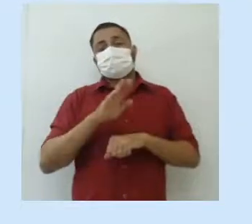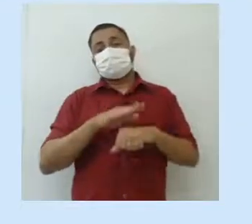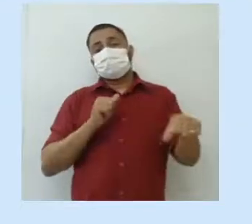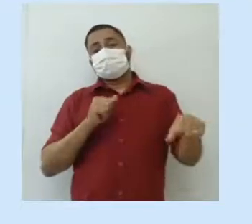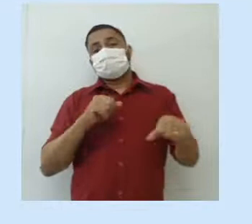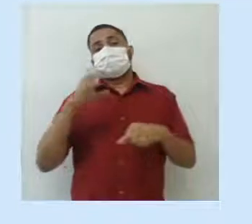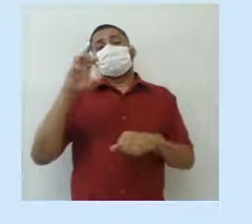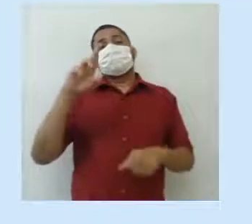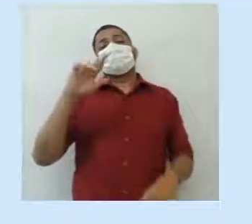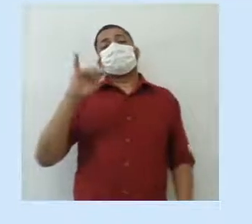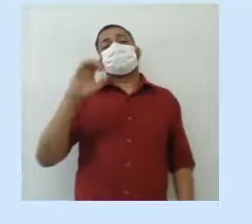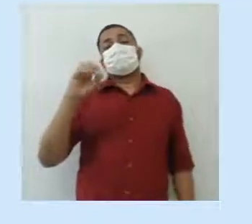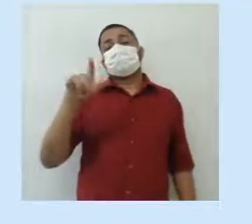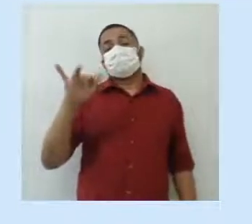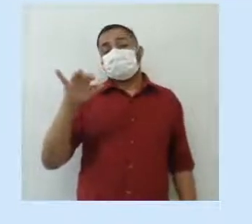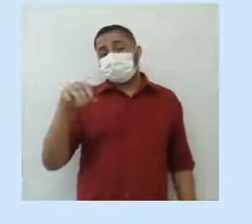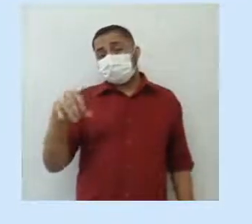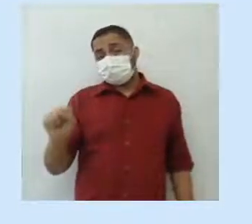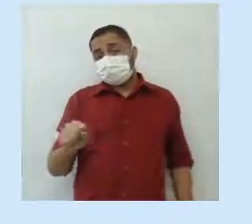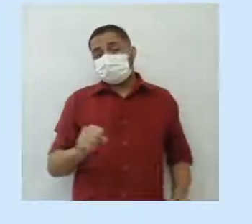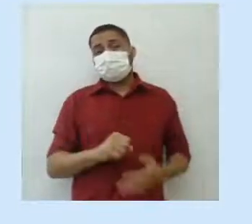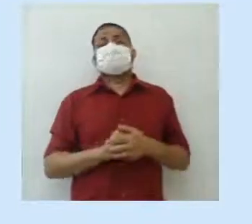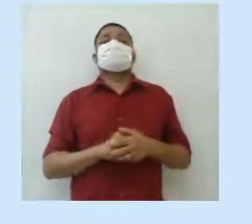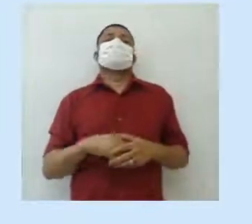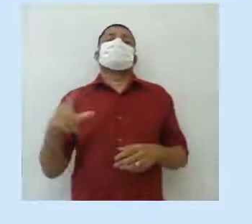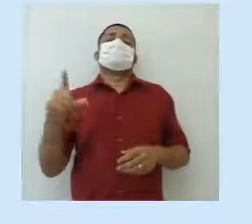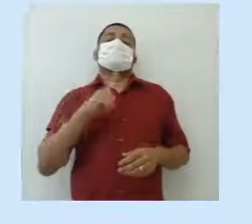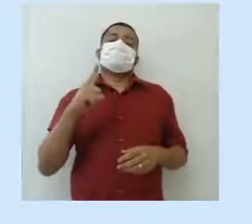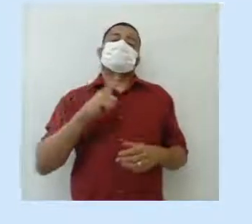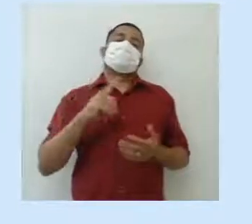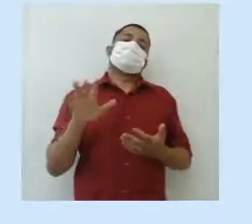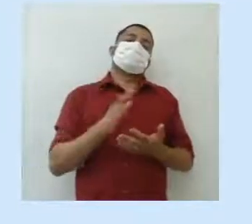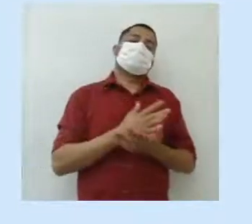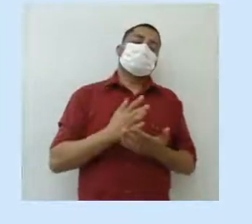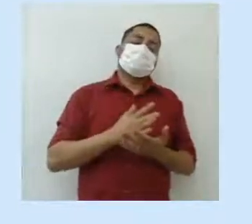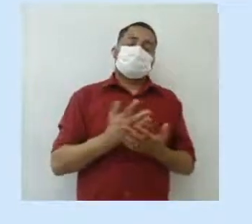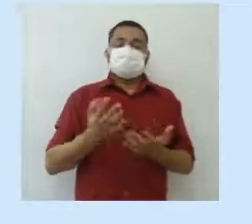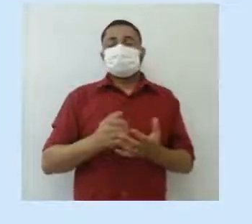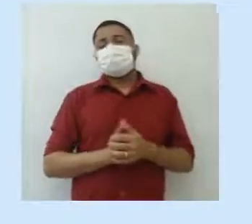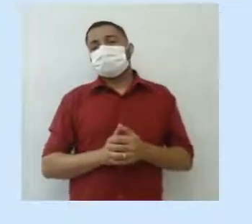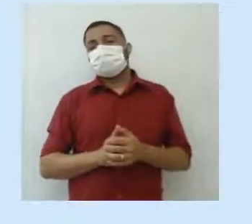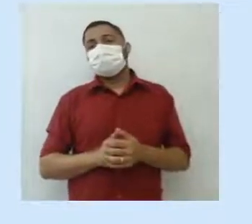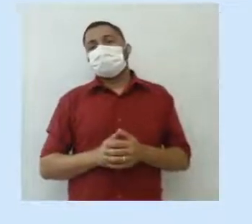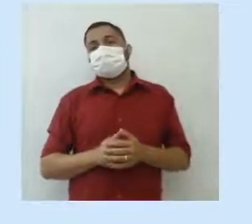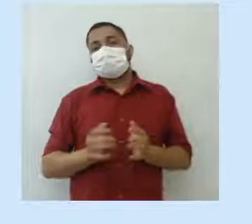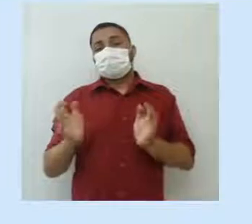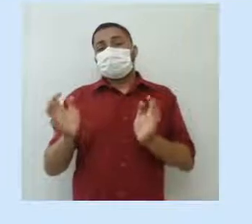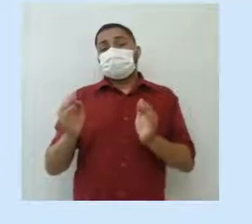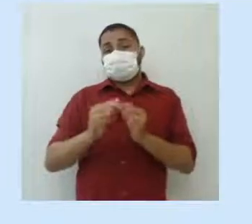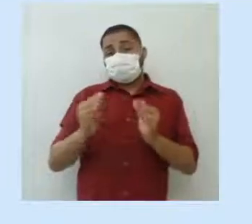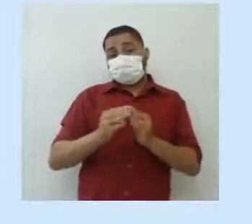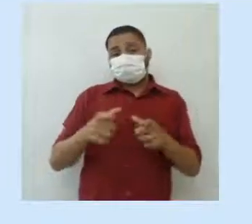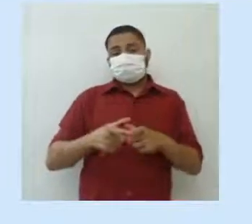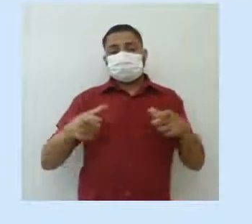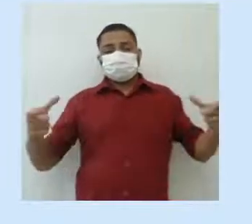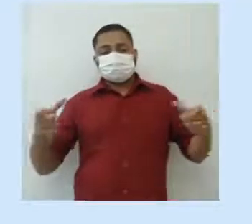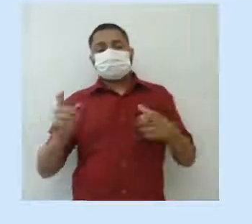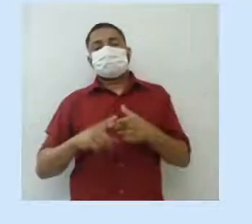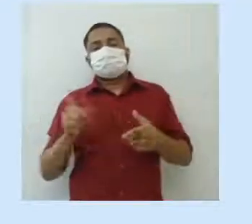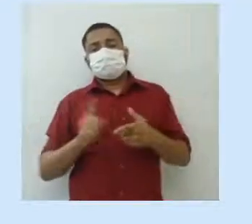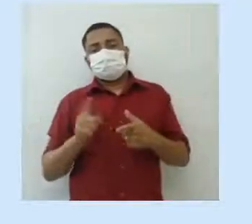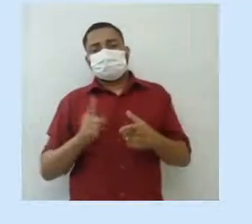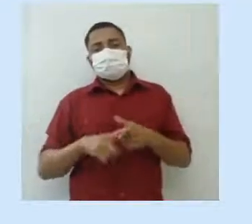de crioulos, né? Então possuíam em médias, né, isso, grandes propriedades e atuavam